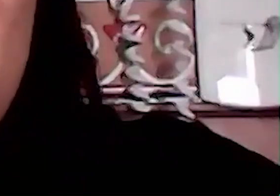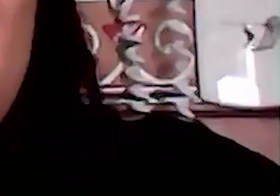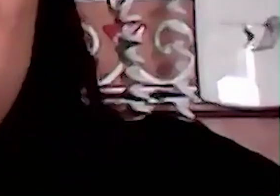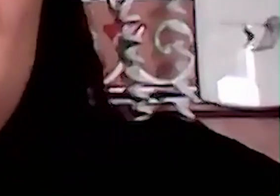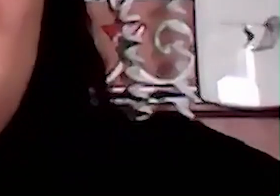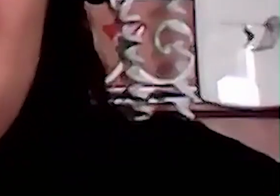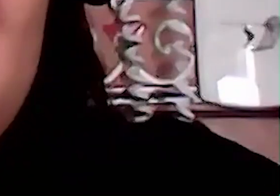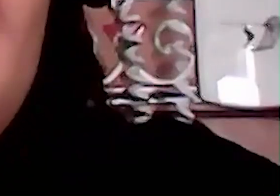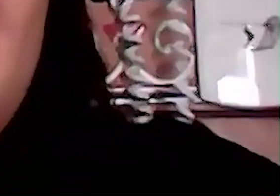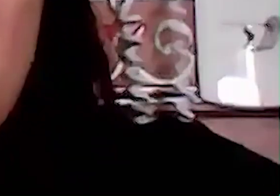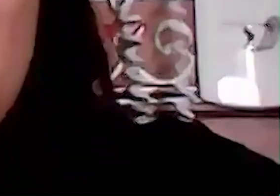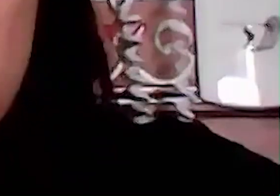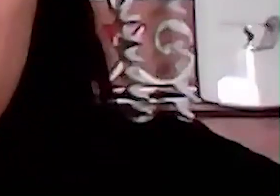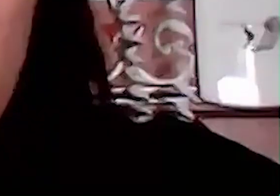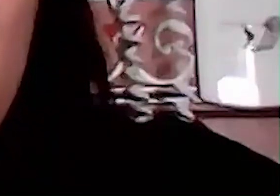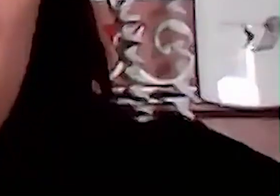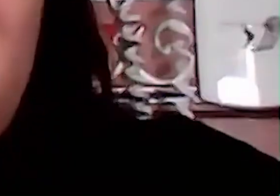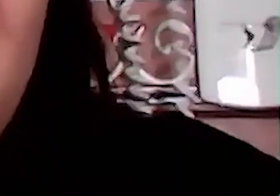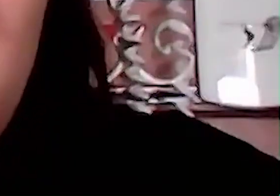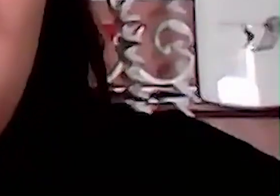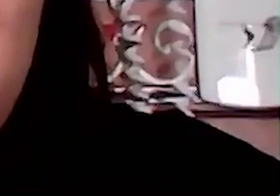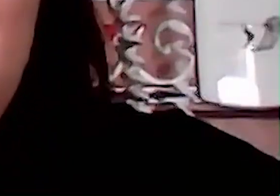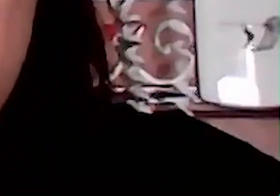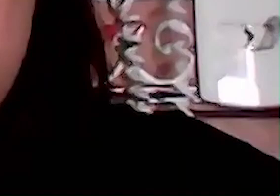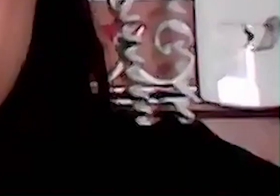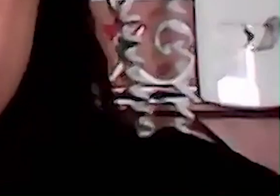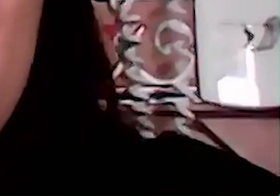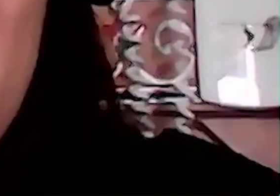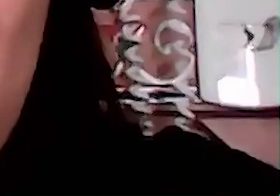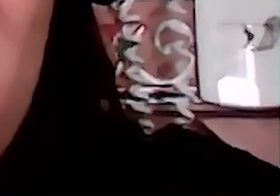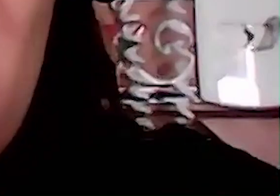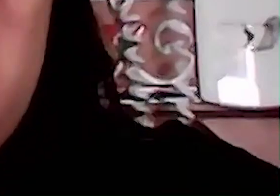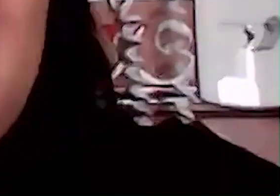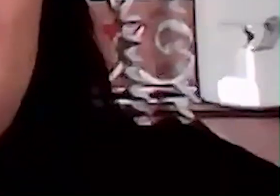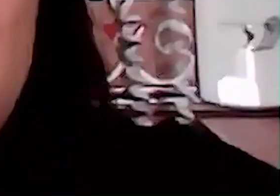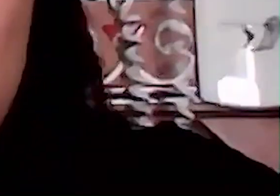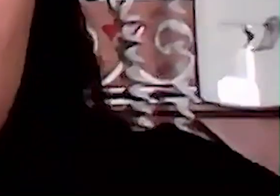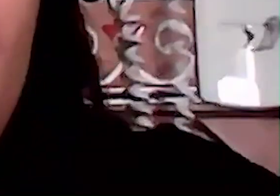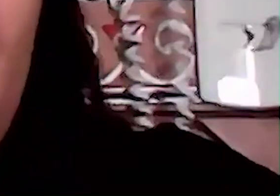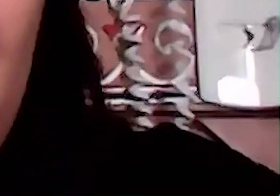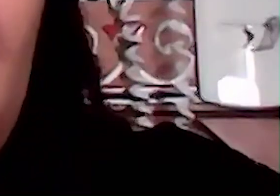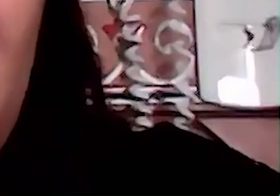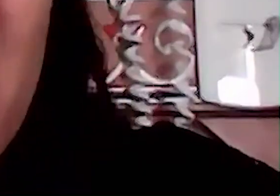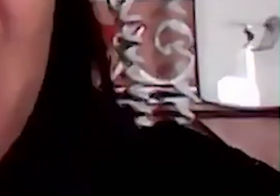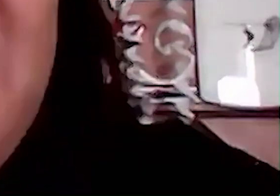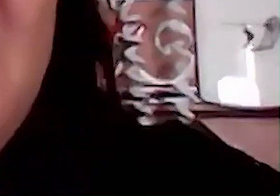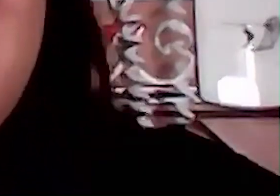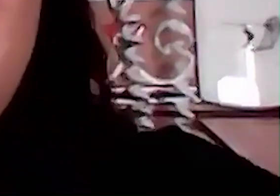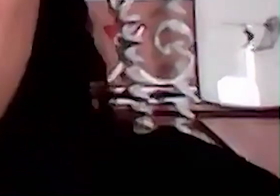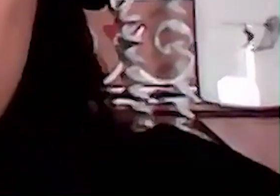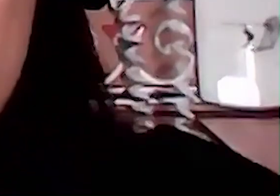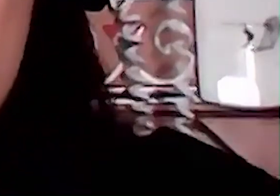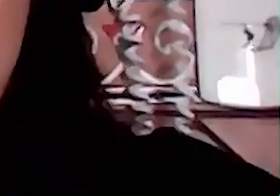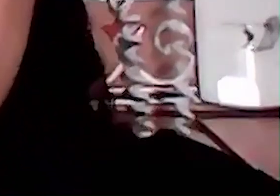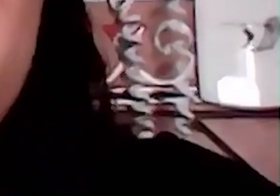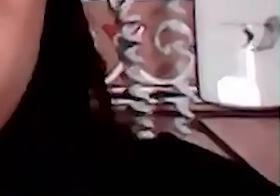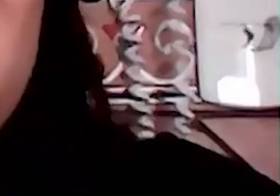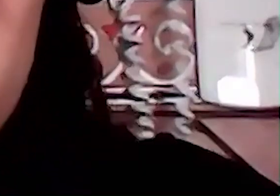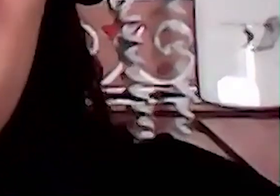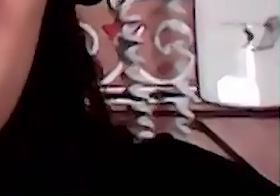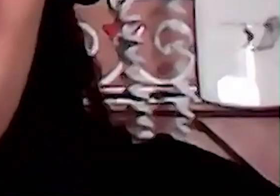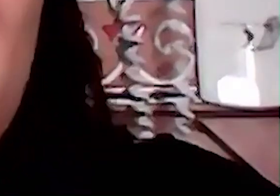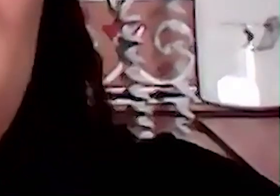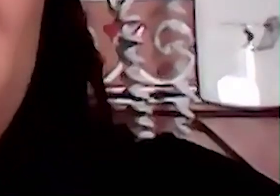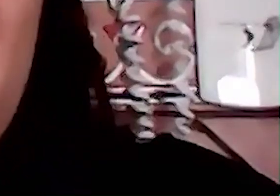o os podcasts da Rádio novelo foram um uma alternativa muito rica porque eu não